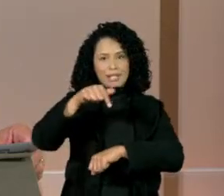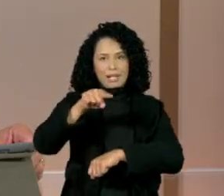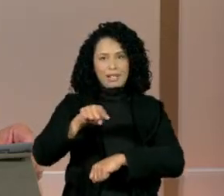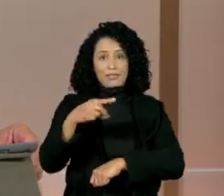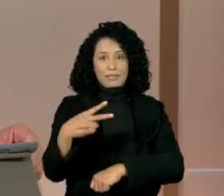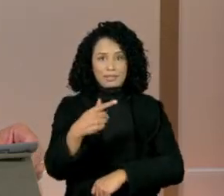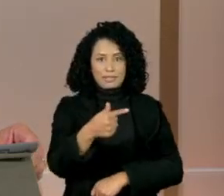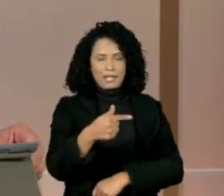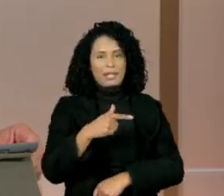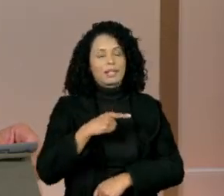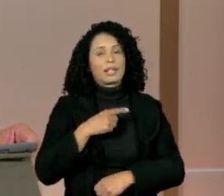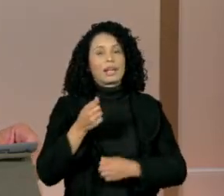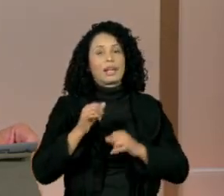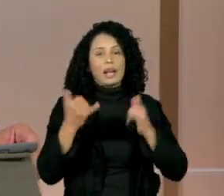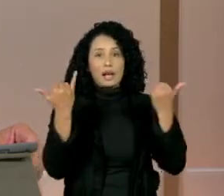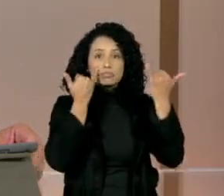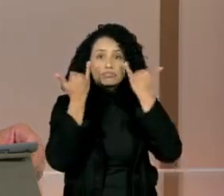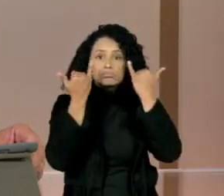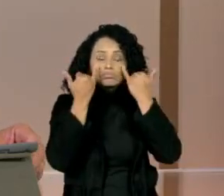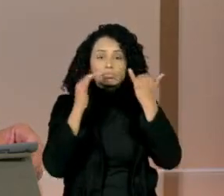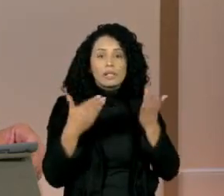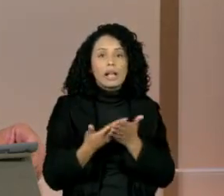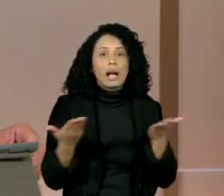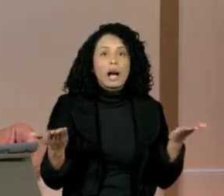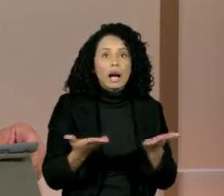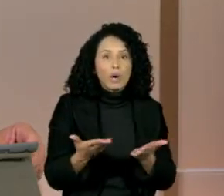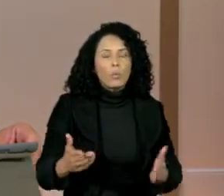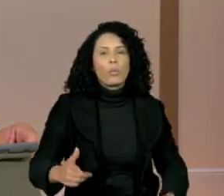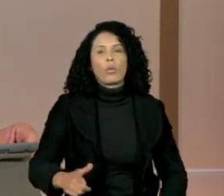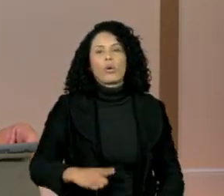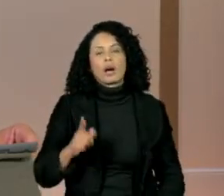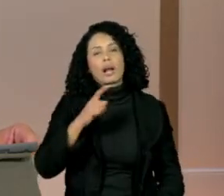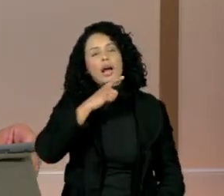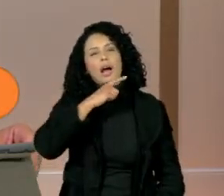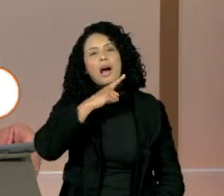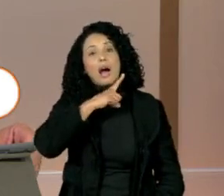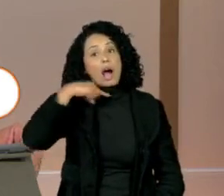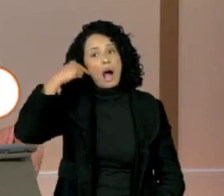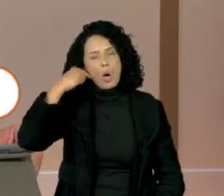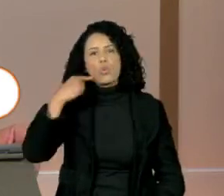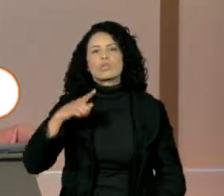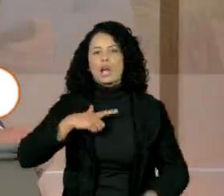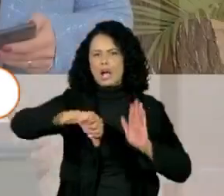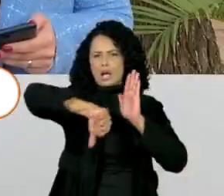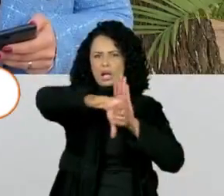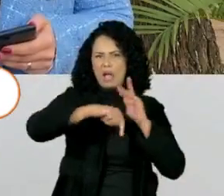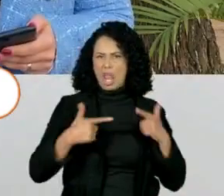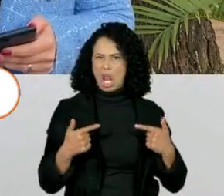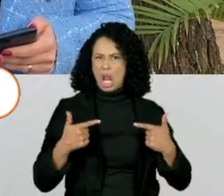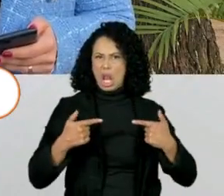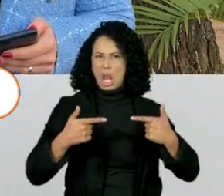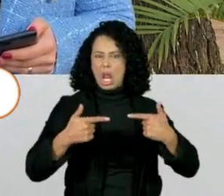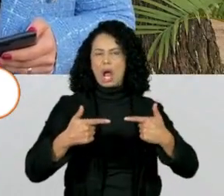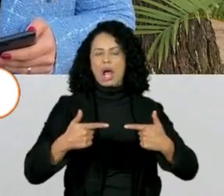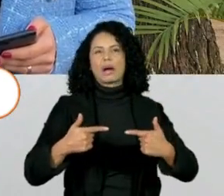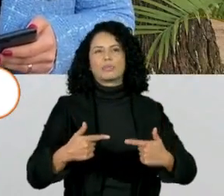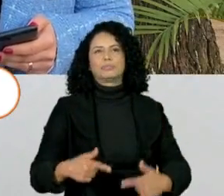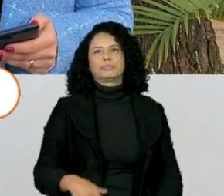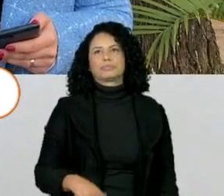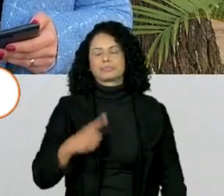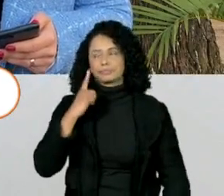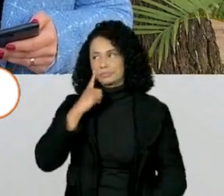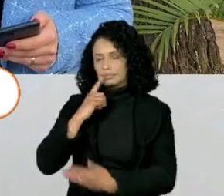Uma notícia que saiu agora há pouco. A Anistia Internacional acusa a Rússia de crimes de guerra. Quem tem os detalhes é a repórter